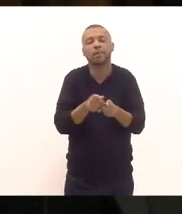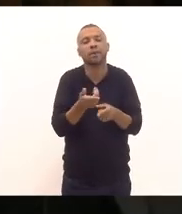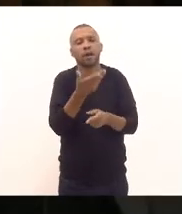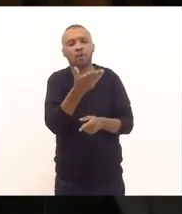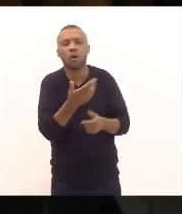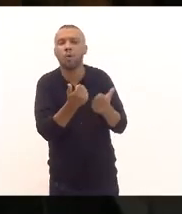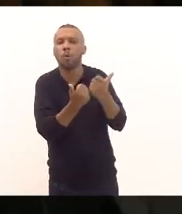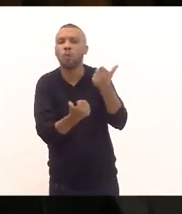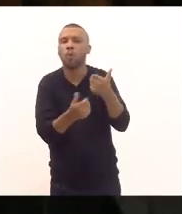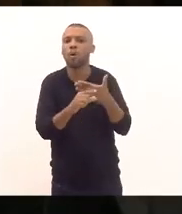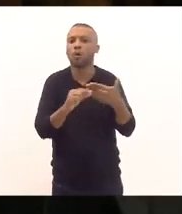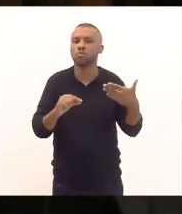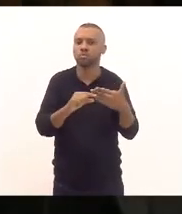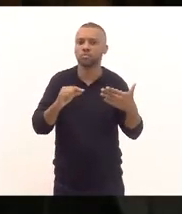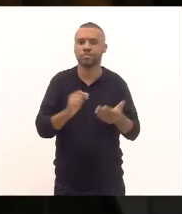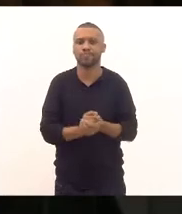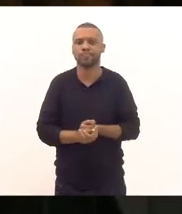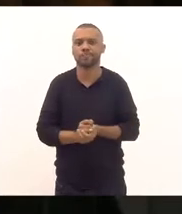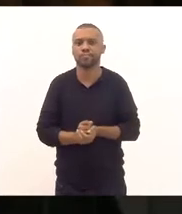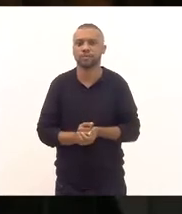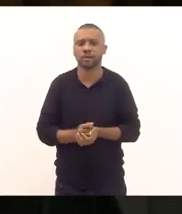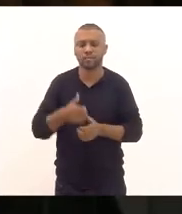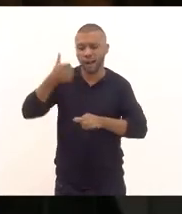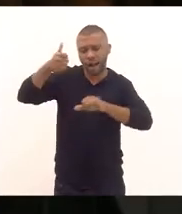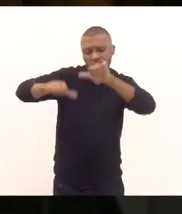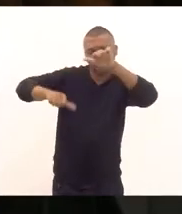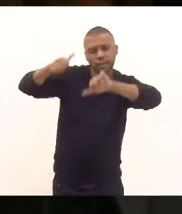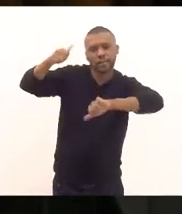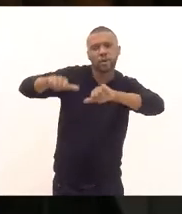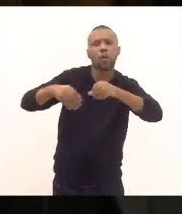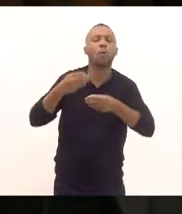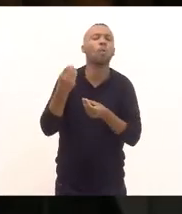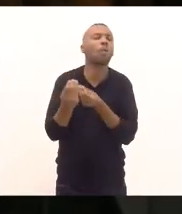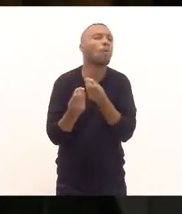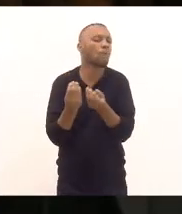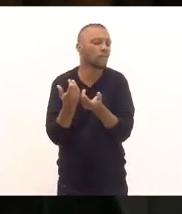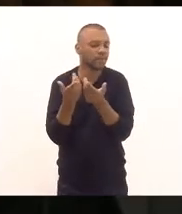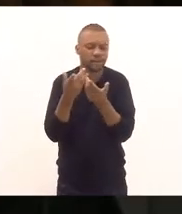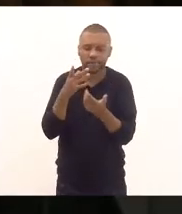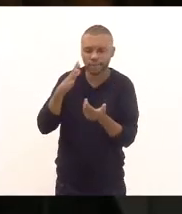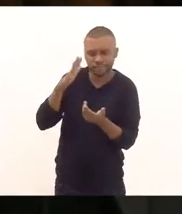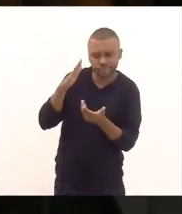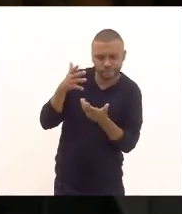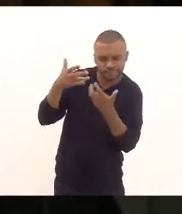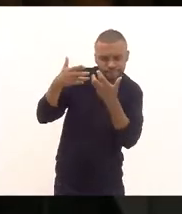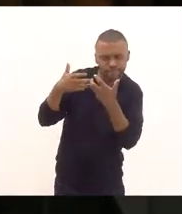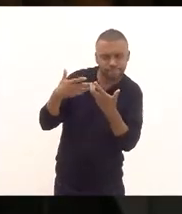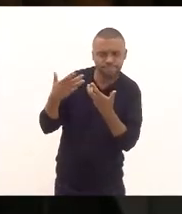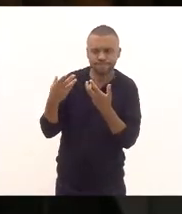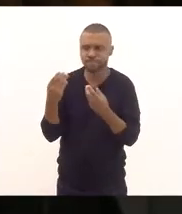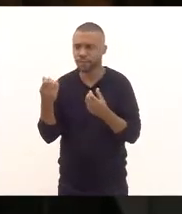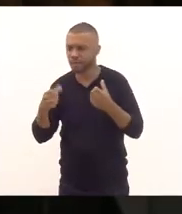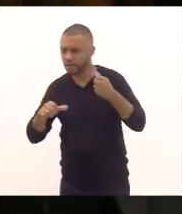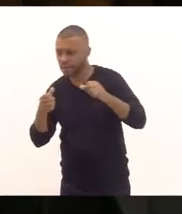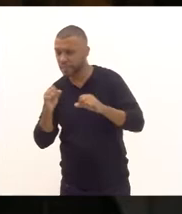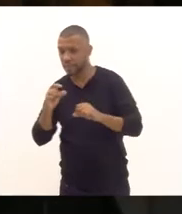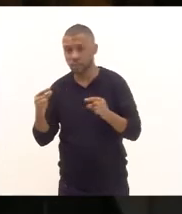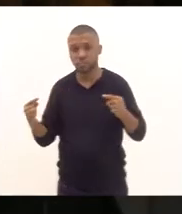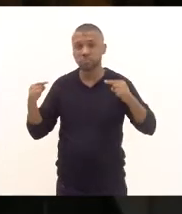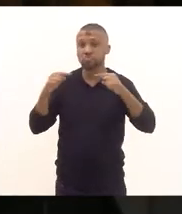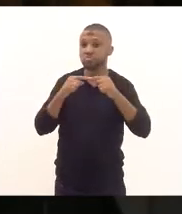uma forma de avaliação dos serviços se Estão